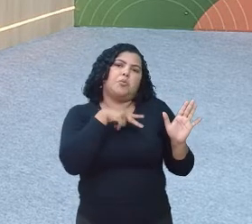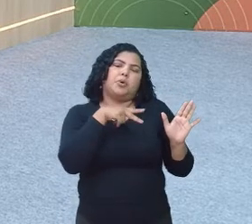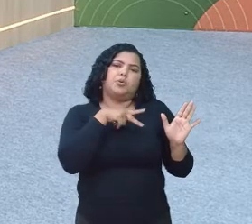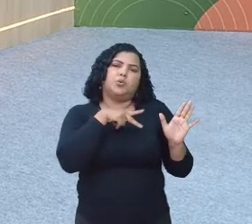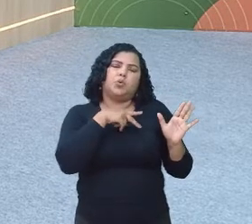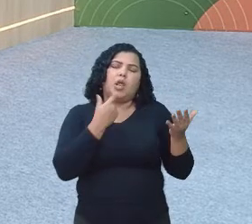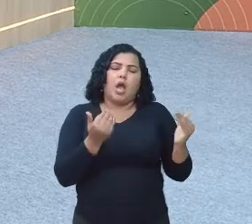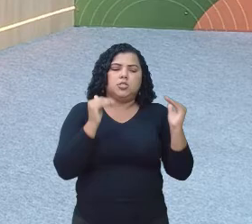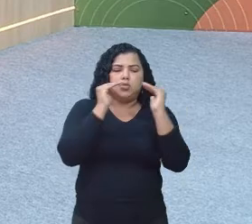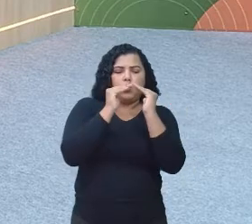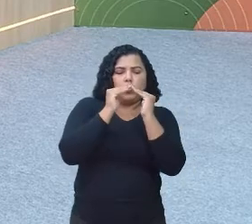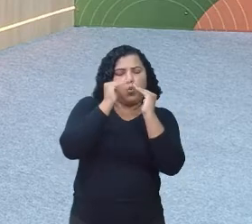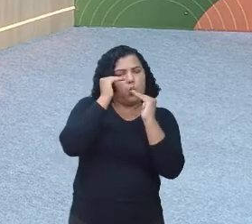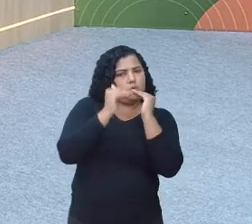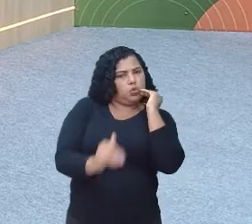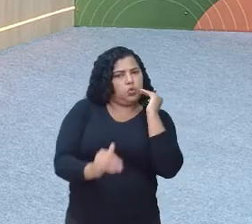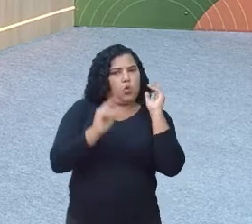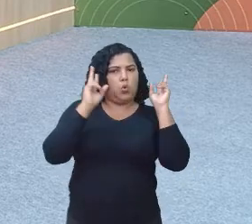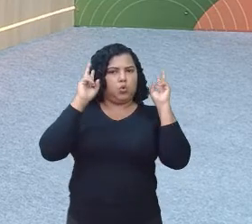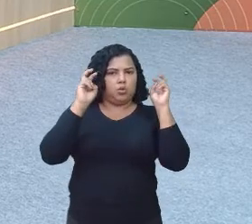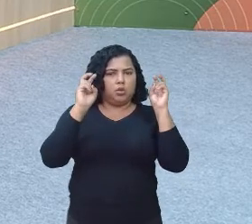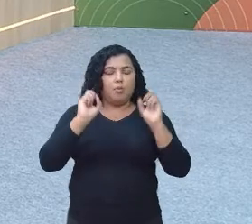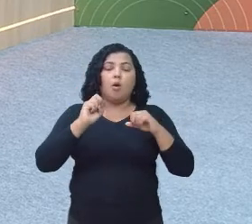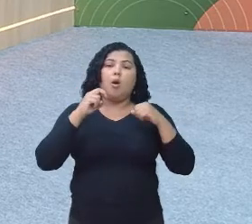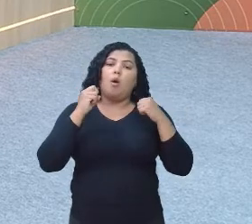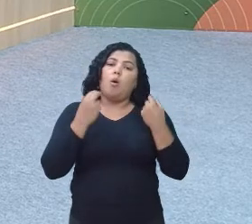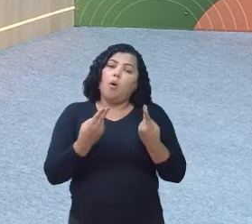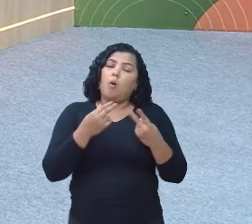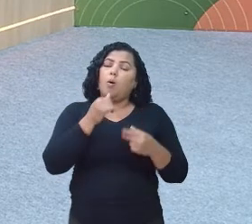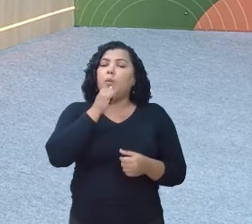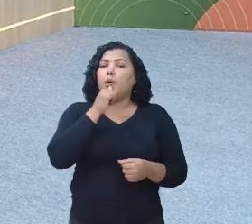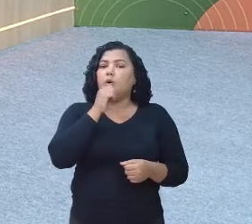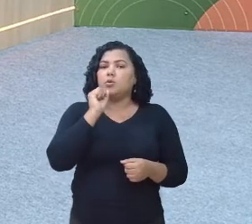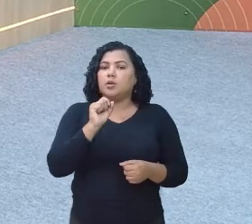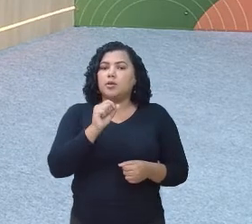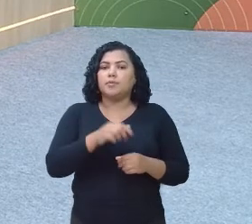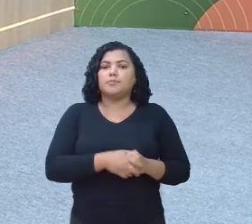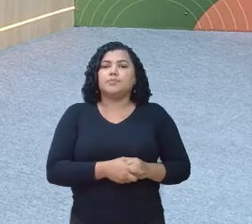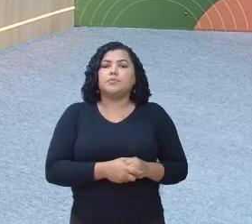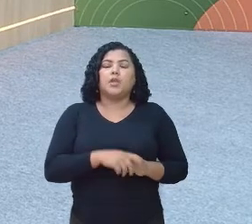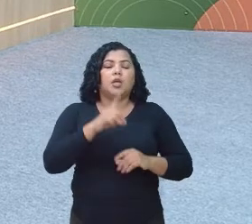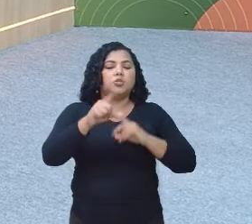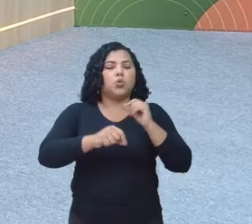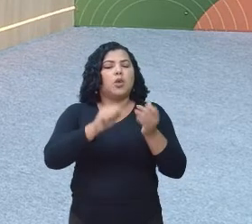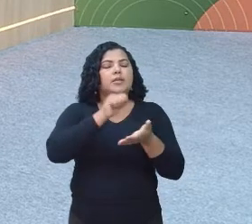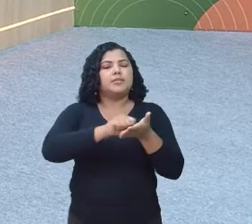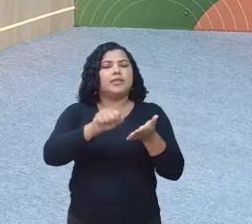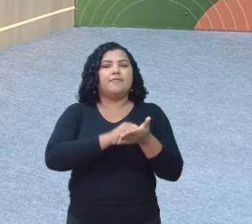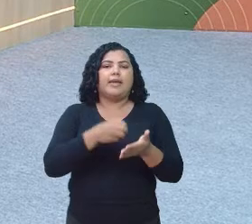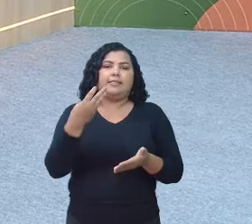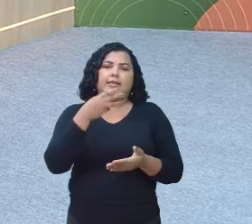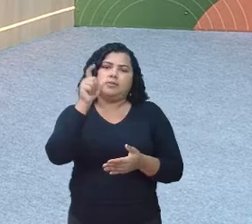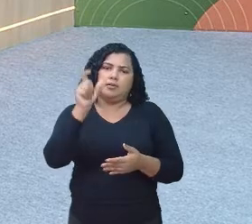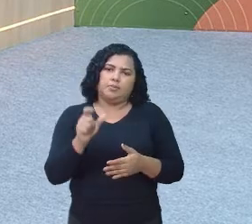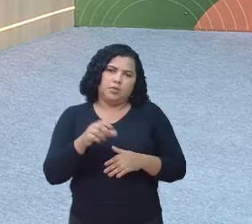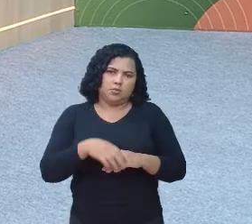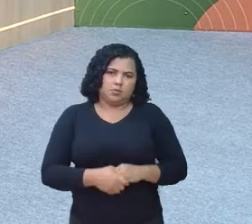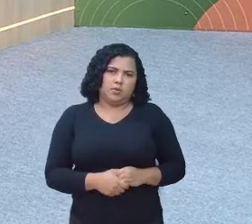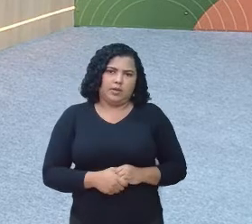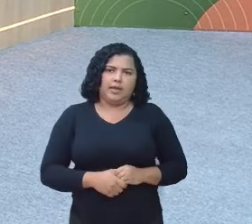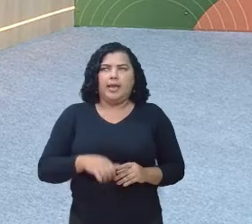ou discordância sobre o tema, ou pode também escolher escrever em terceira pessoa, que não significa que ele vai